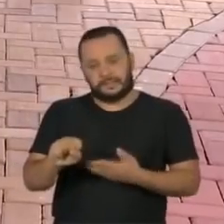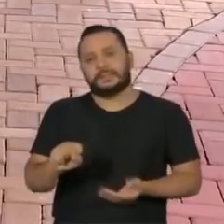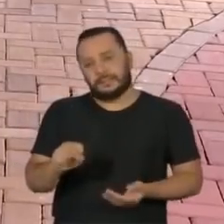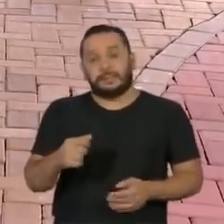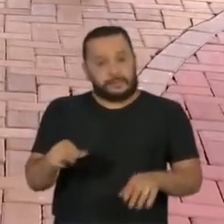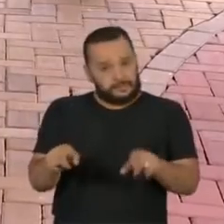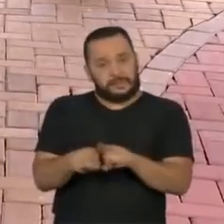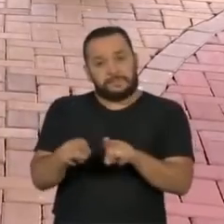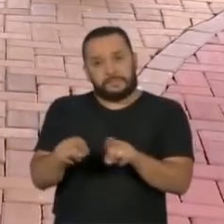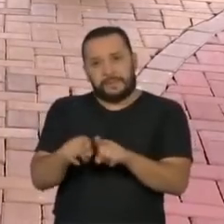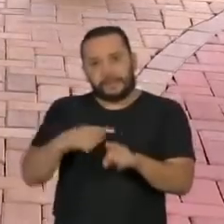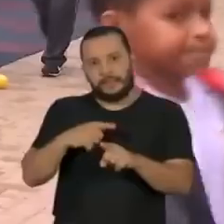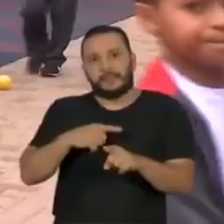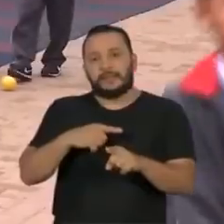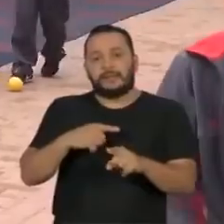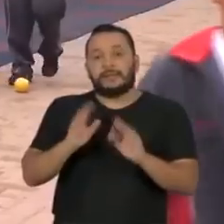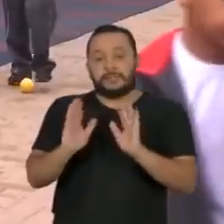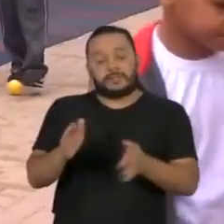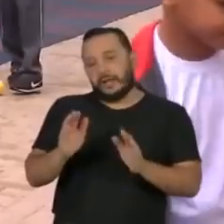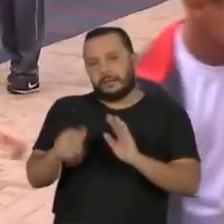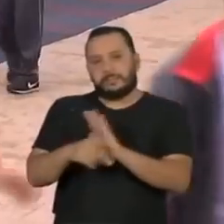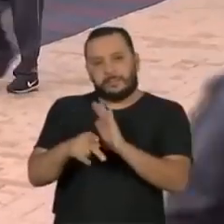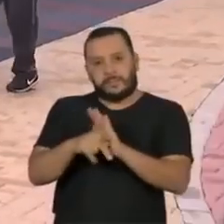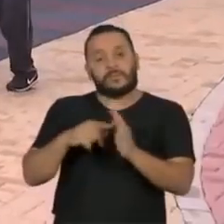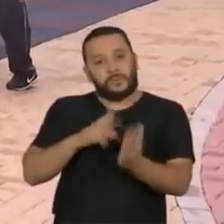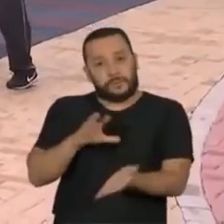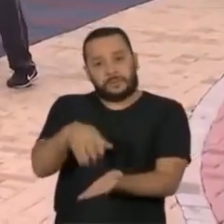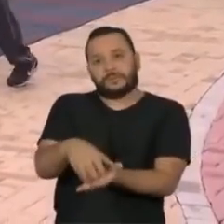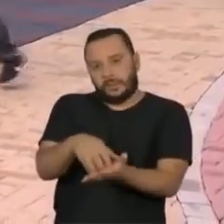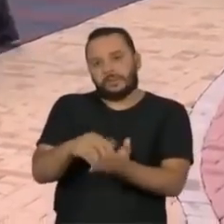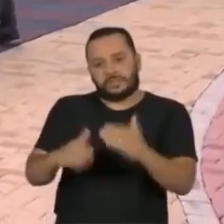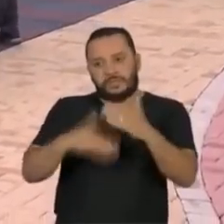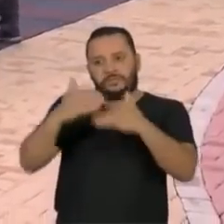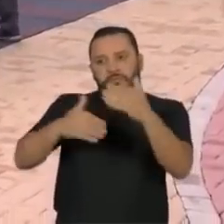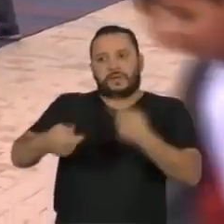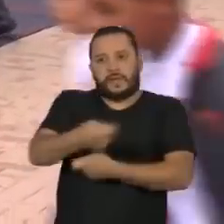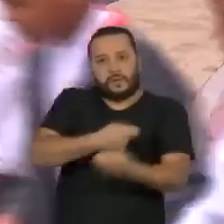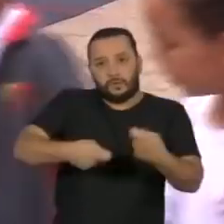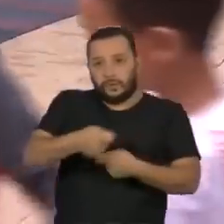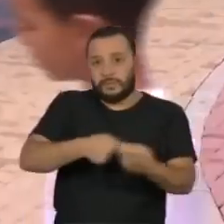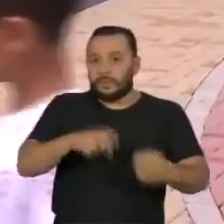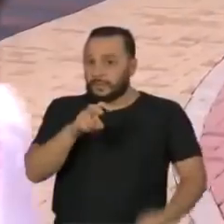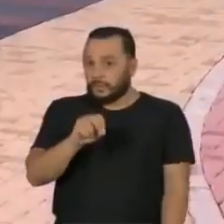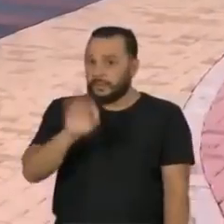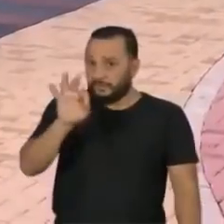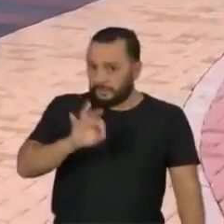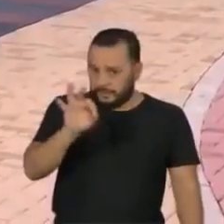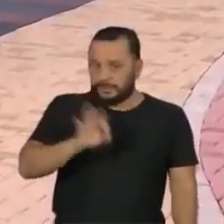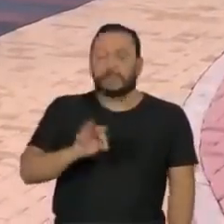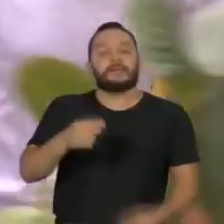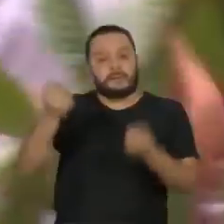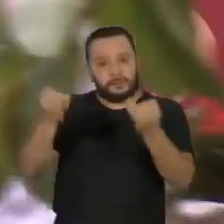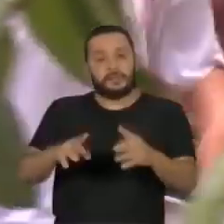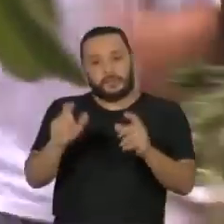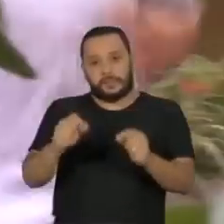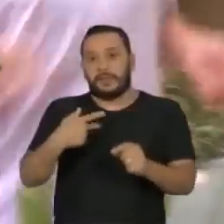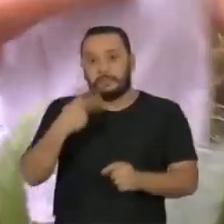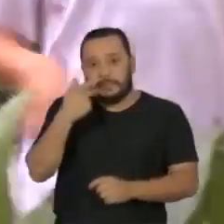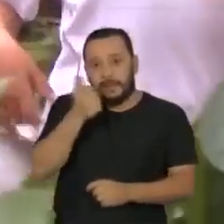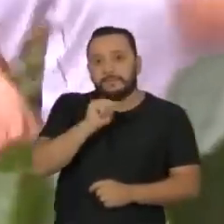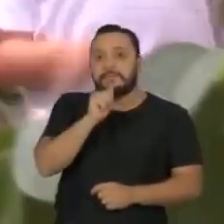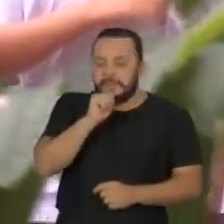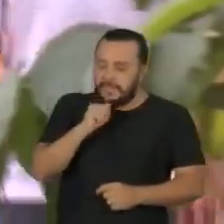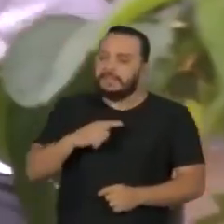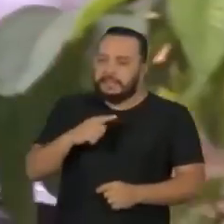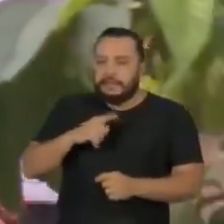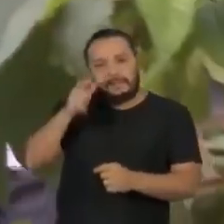e Desenvolvimento Econômico, no Brasil, metade dos estudantes dizem que os pais têm interesse pelas atividades escolares,